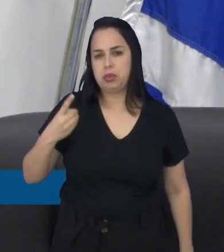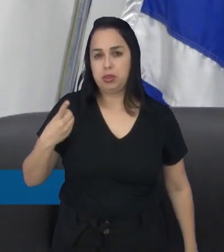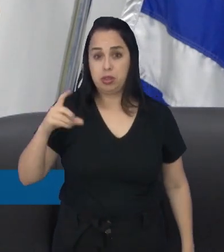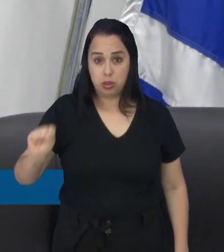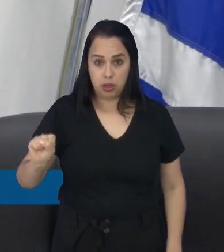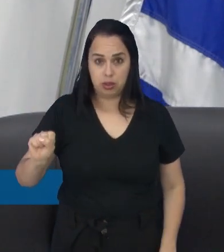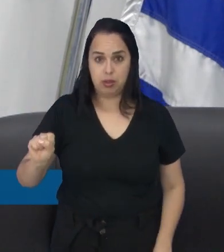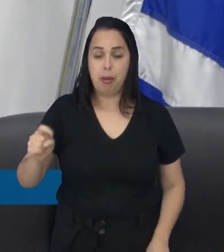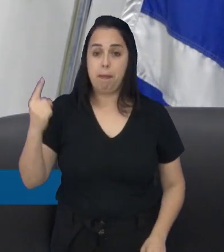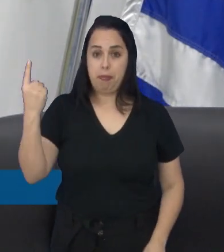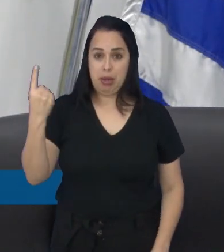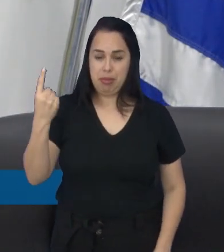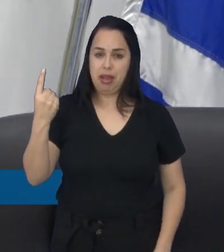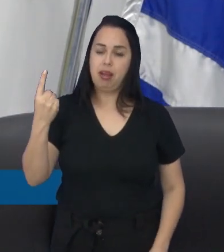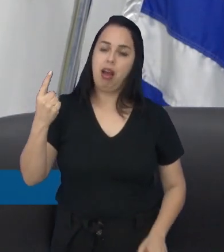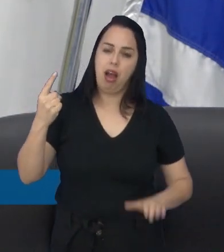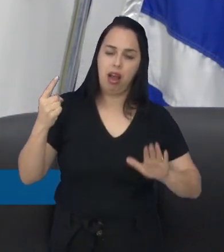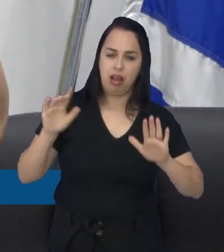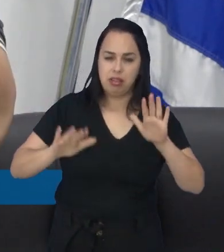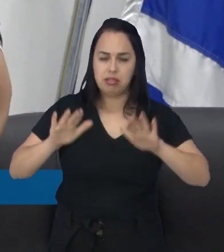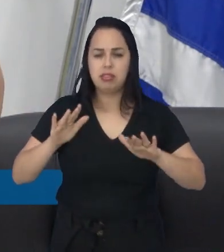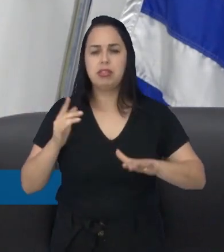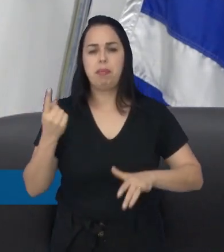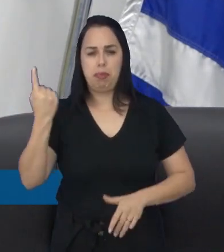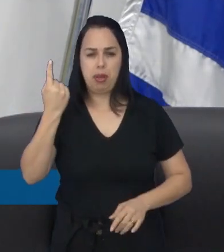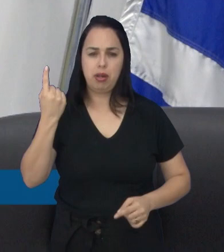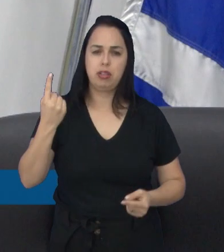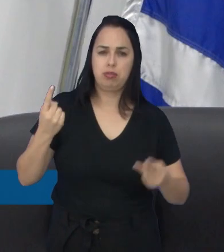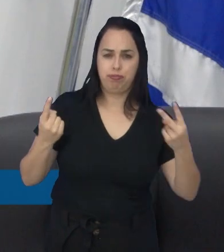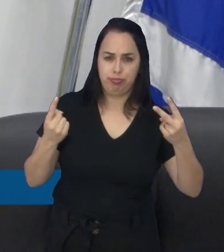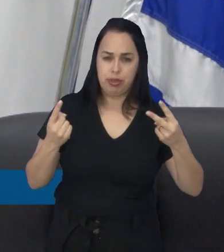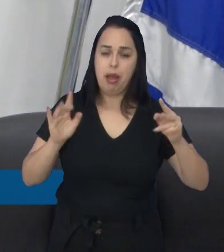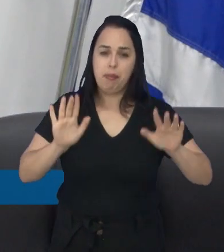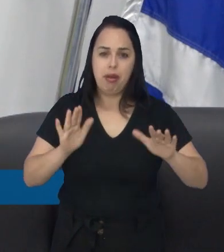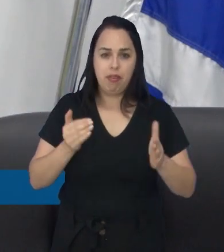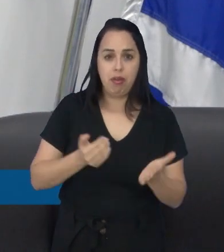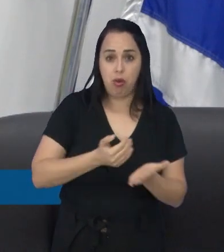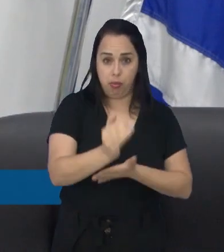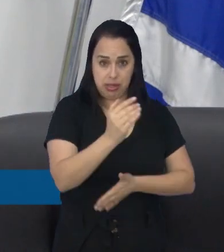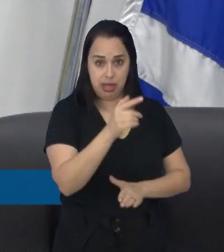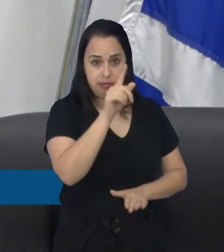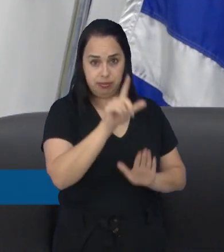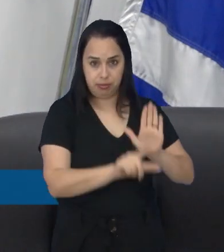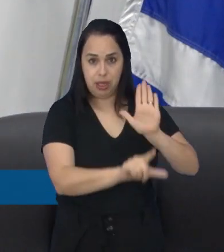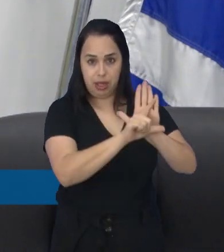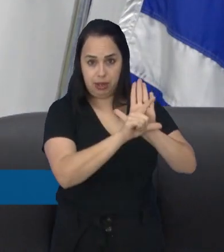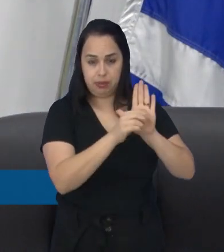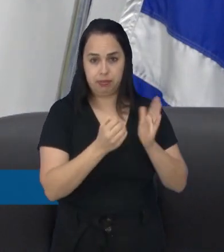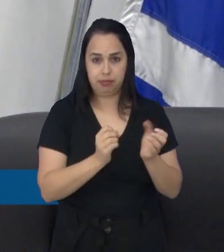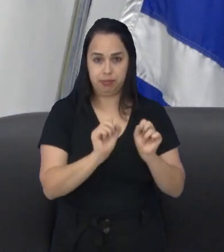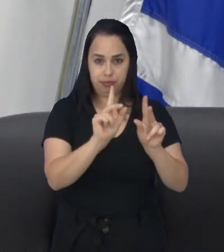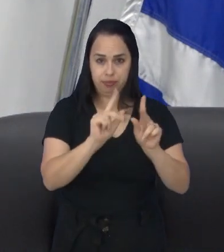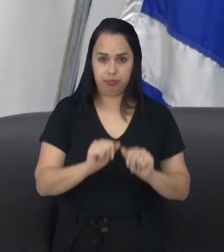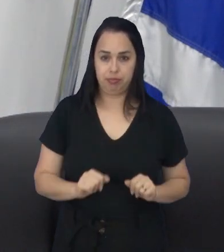o plano diretor antes do elemento assim como fizemos nós vamos iniciar então pela lei de zoneamento